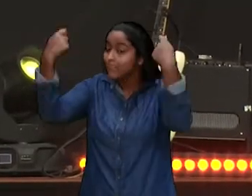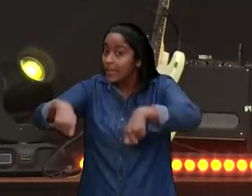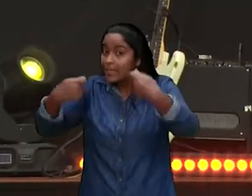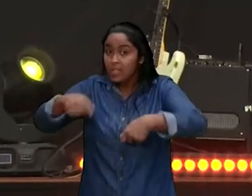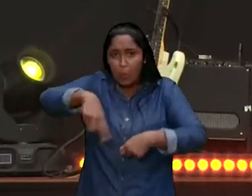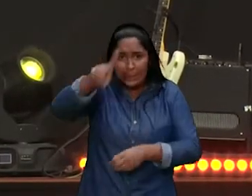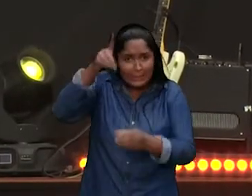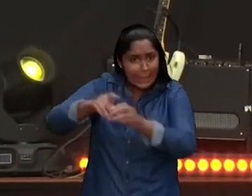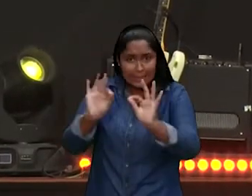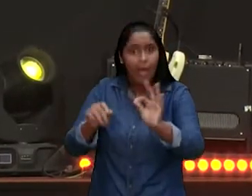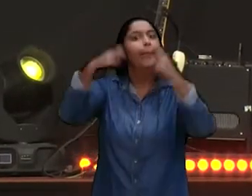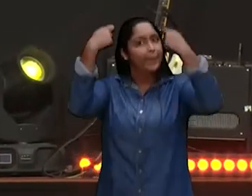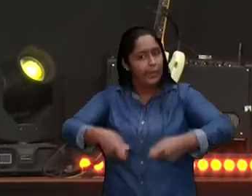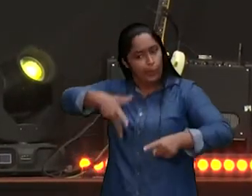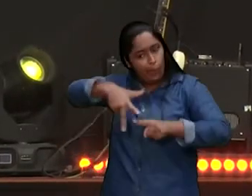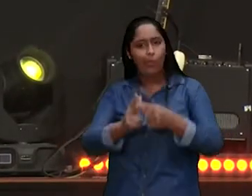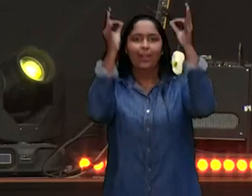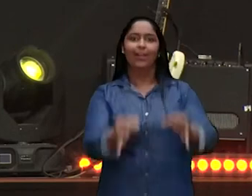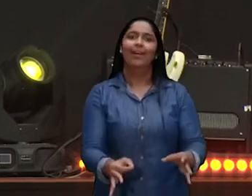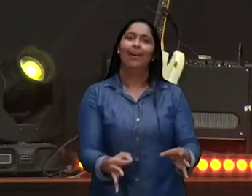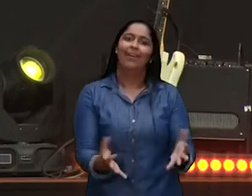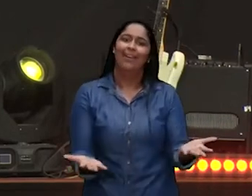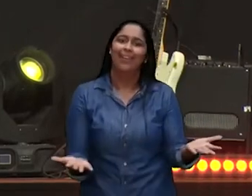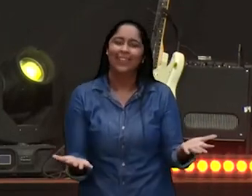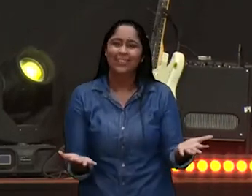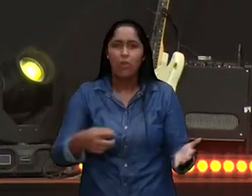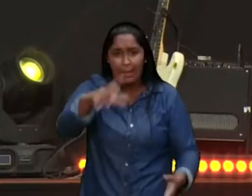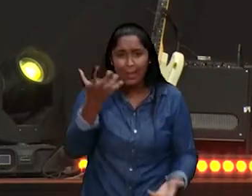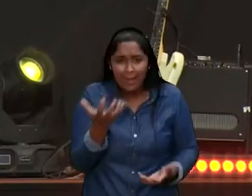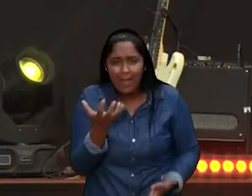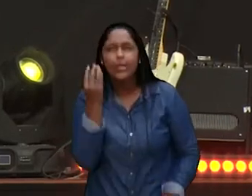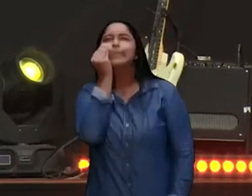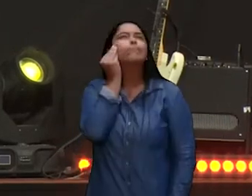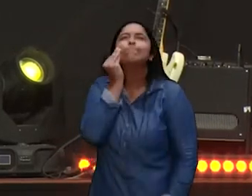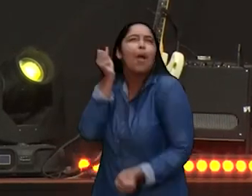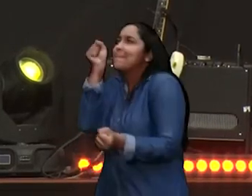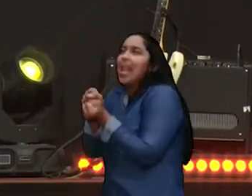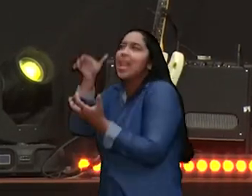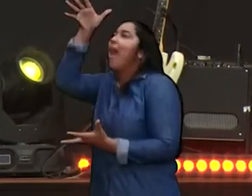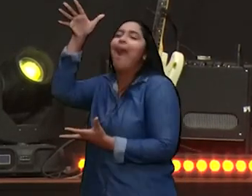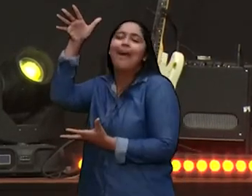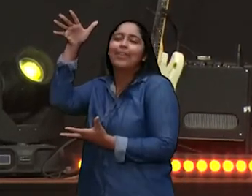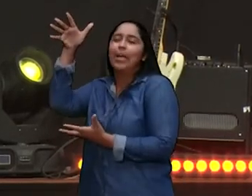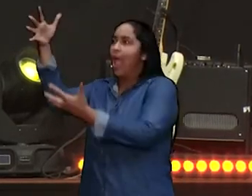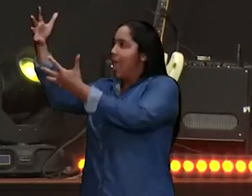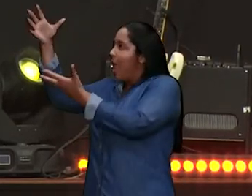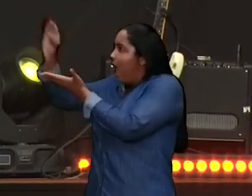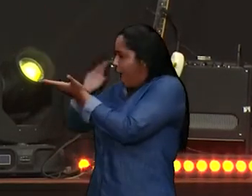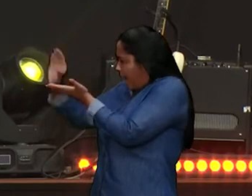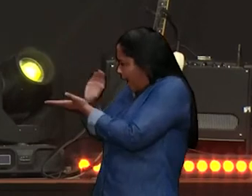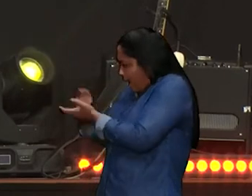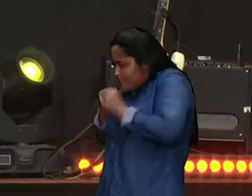e não quer dar o básico que ele pede você quer milagre na sua vida financeira e você não quer abençoar os que precisam